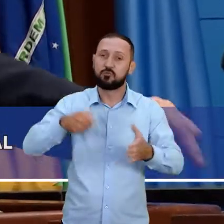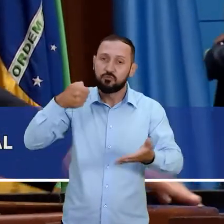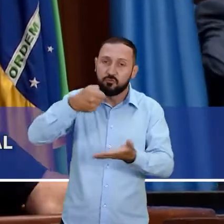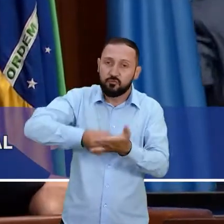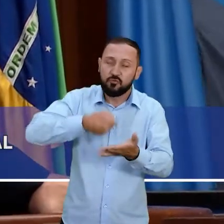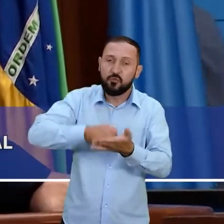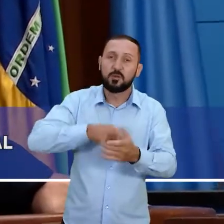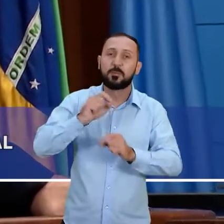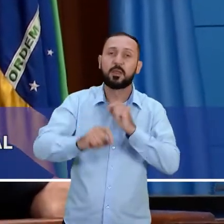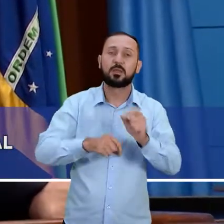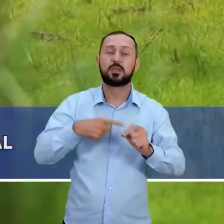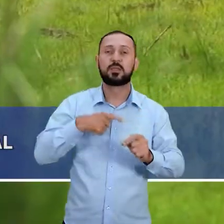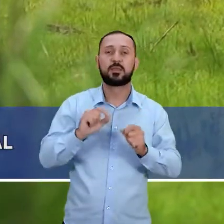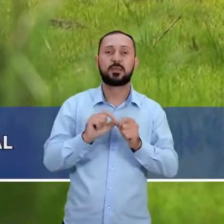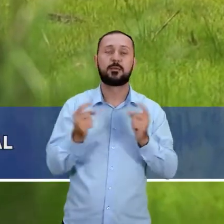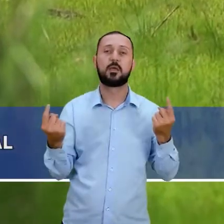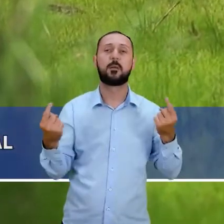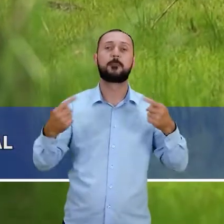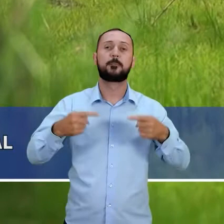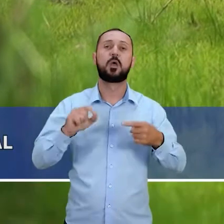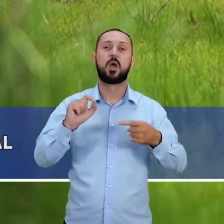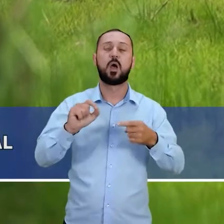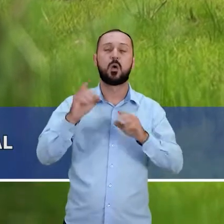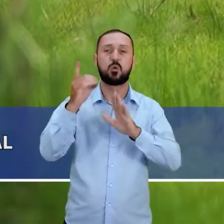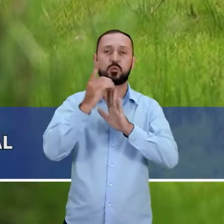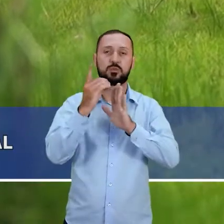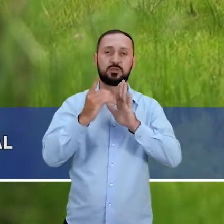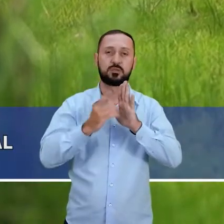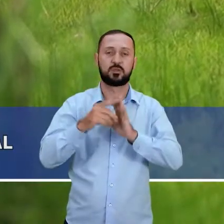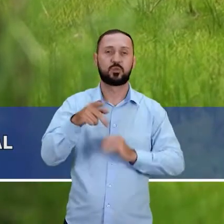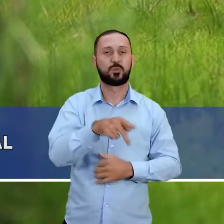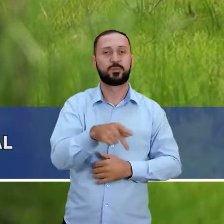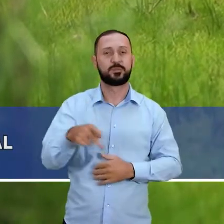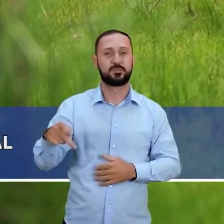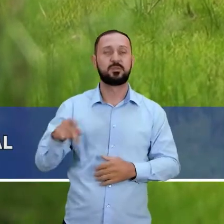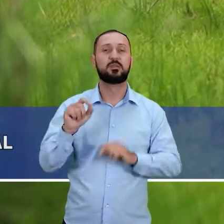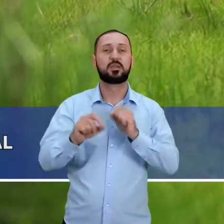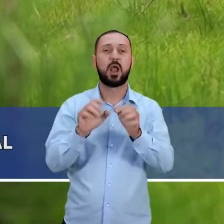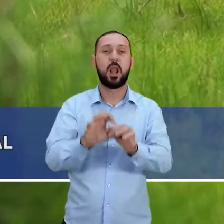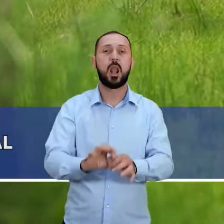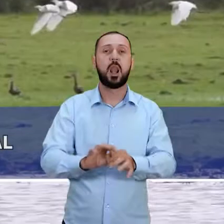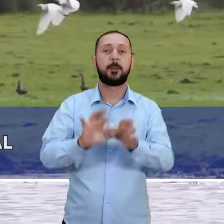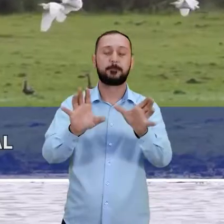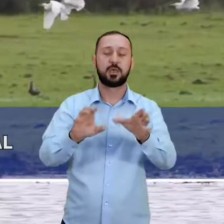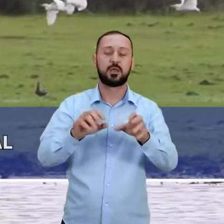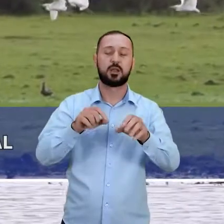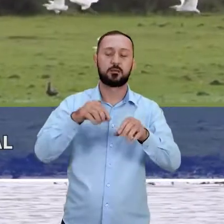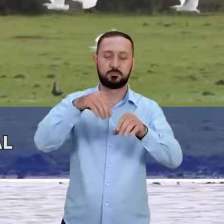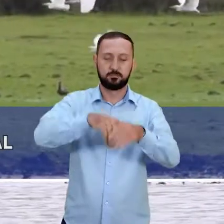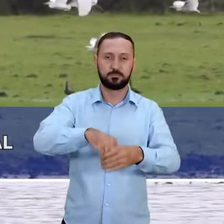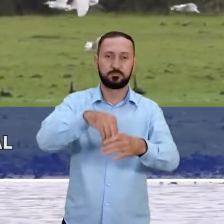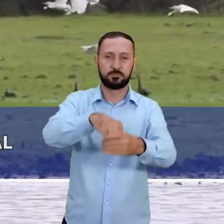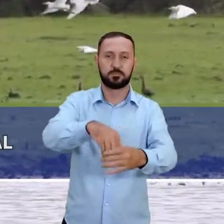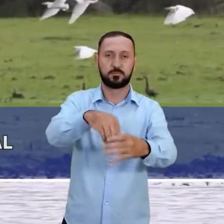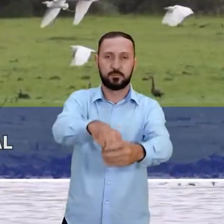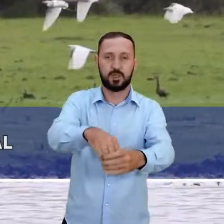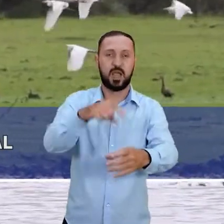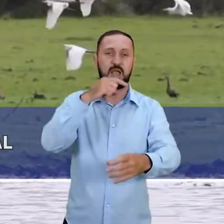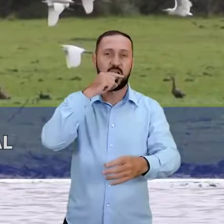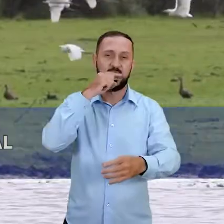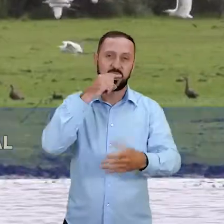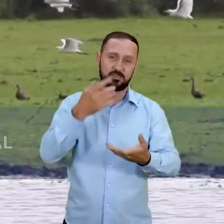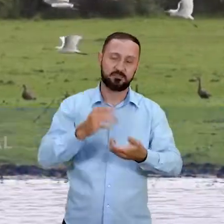a legislação estadual para fazer oposição ao decreto presidencial que libera a plantação da cana